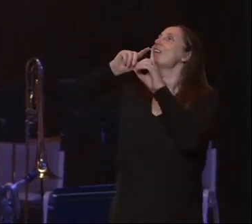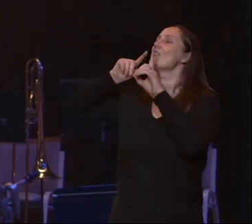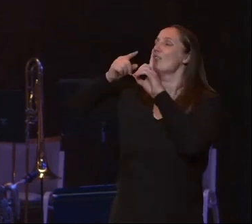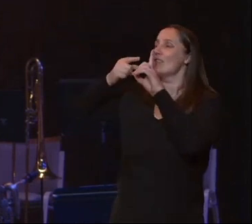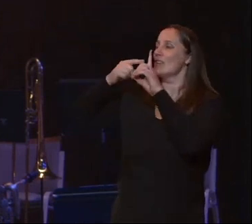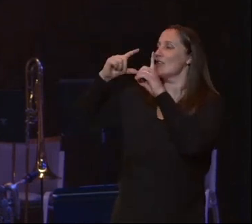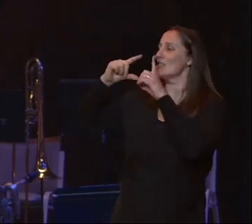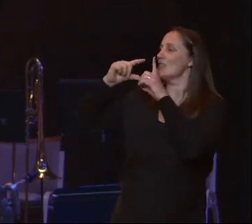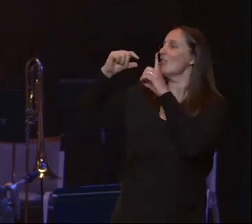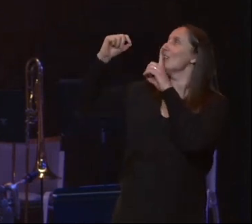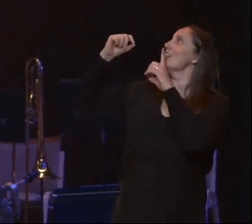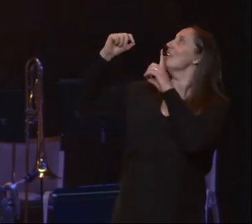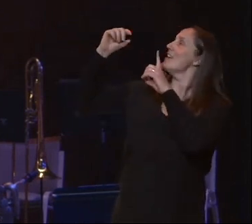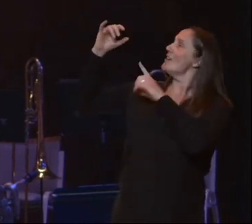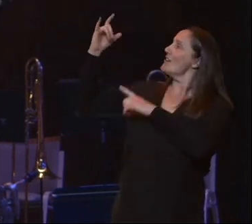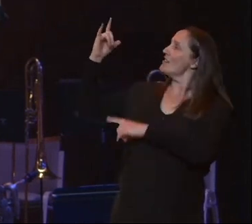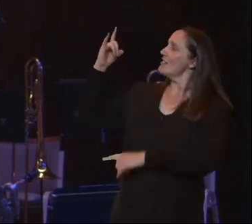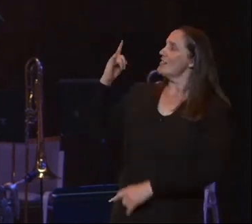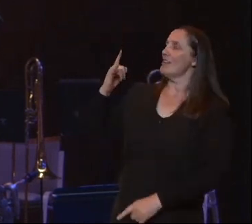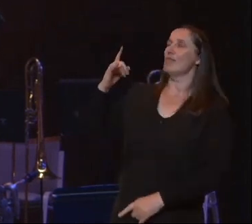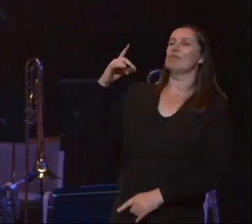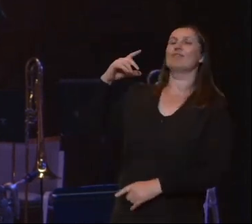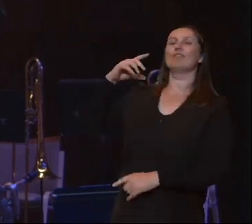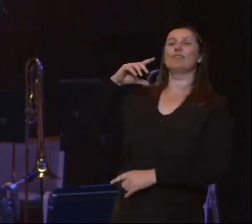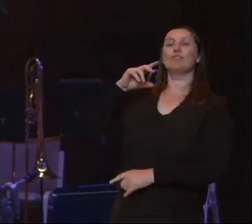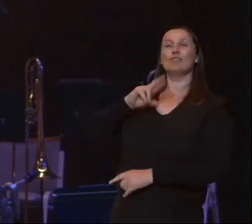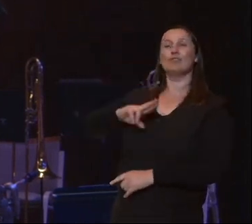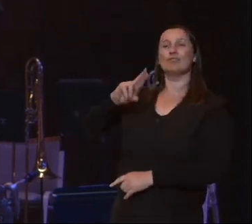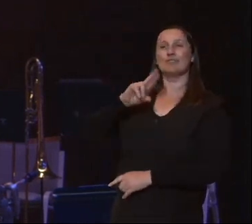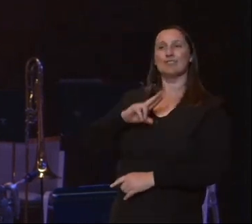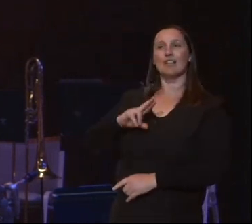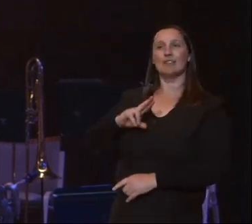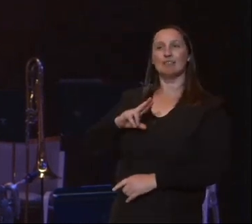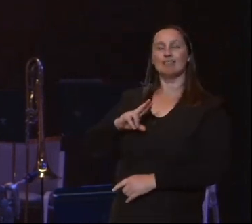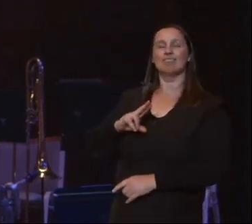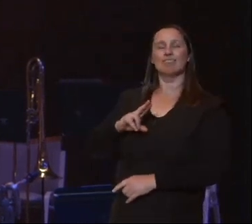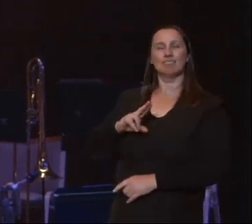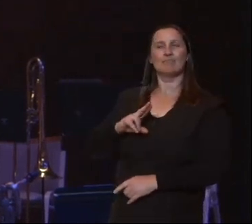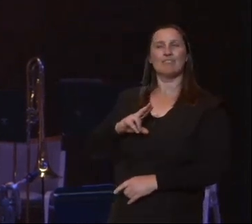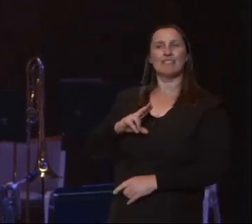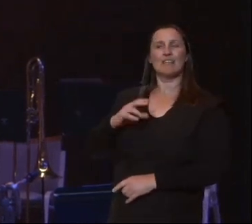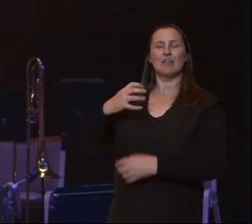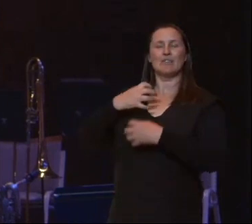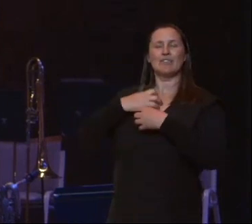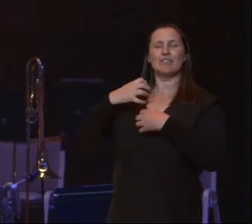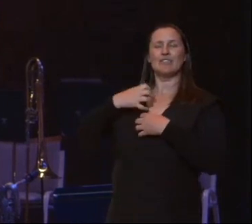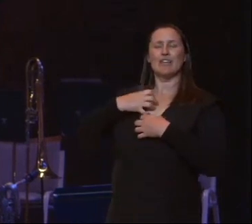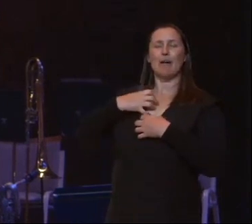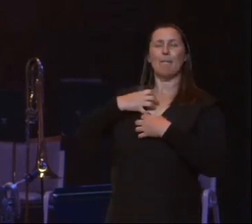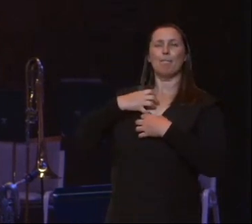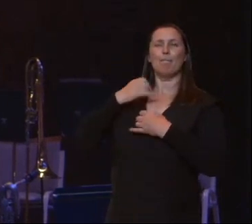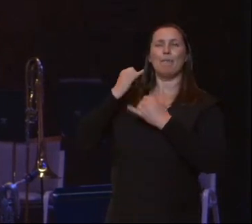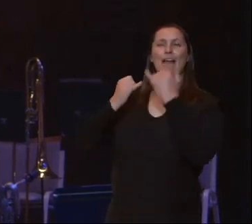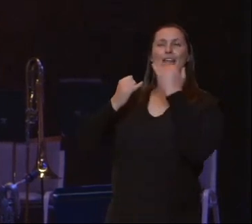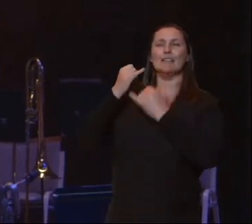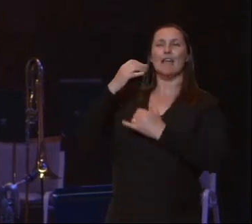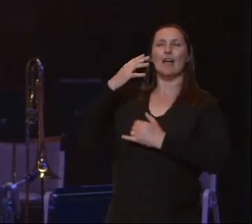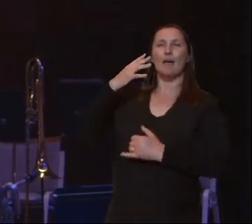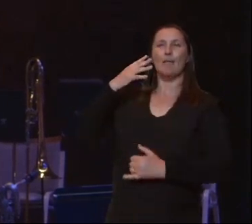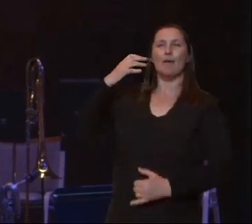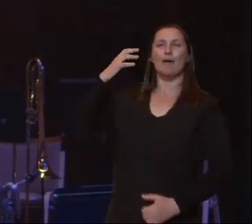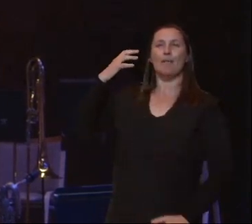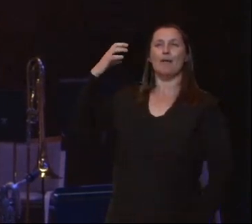amo e eu vou te usar para o louvor da minha glória. Era uma voz tão forte, tão forte, tão